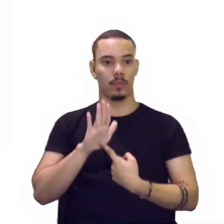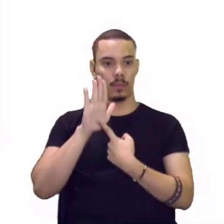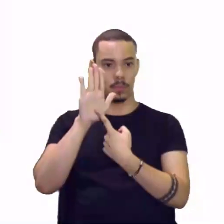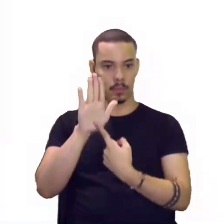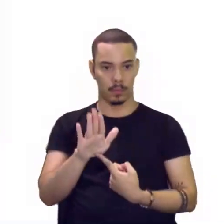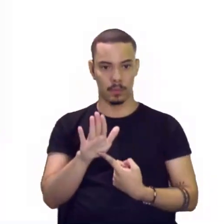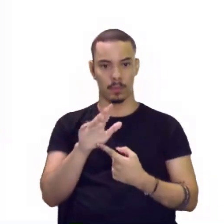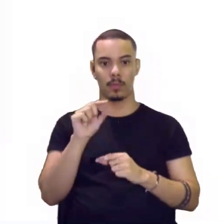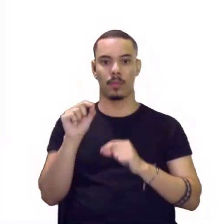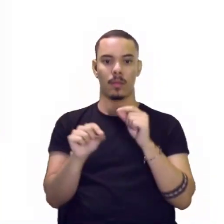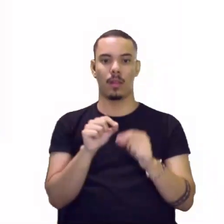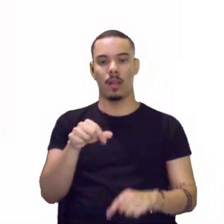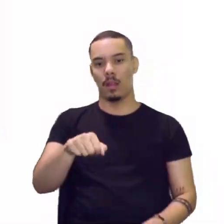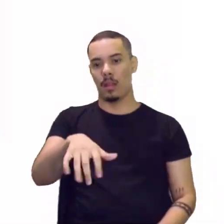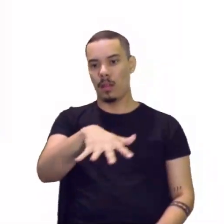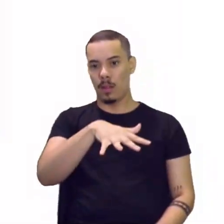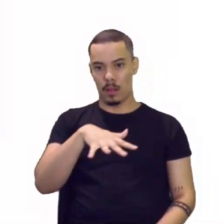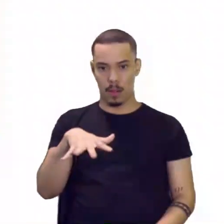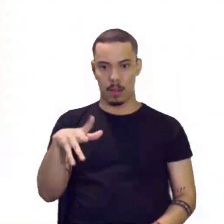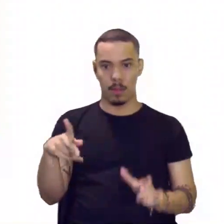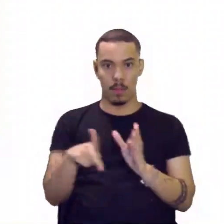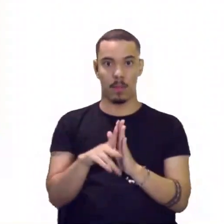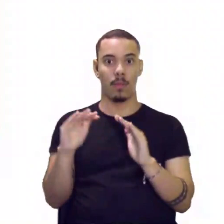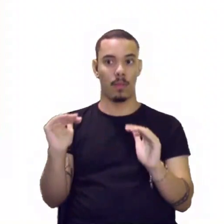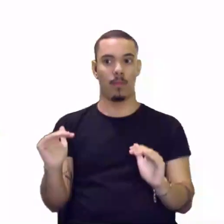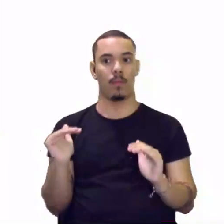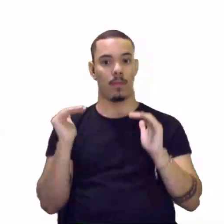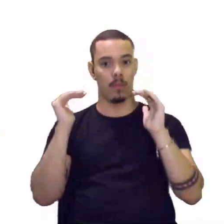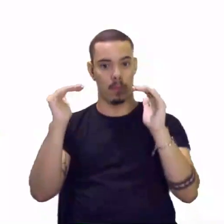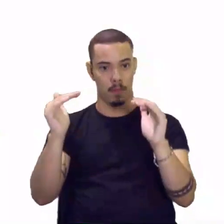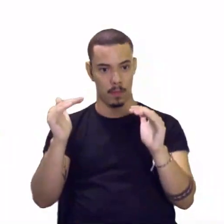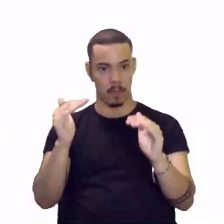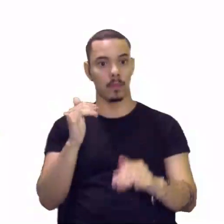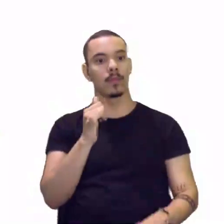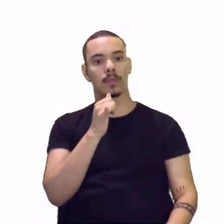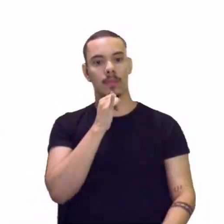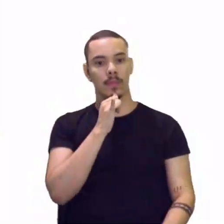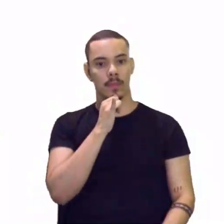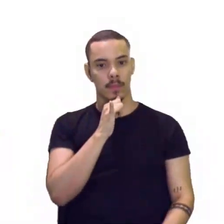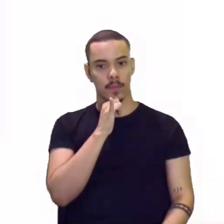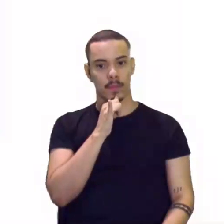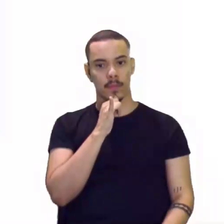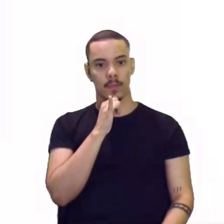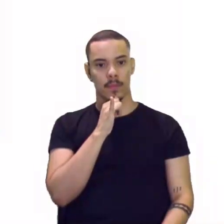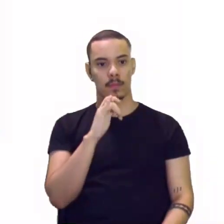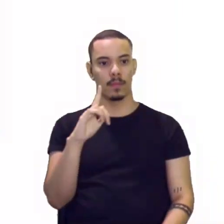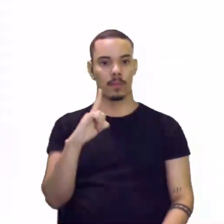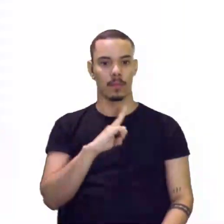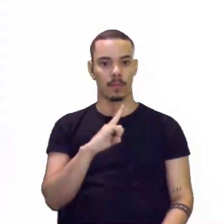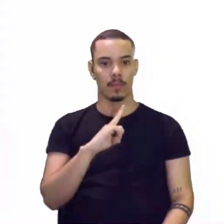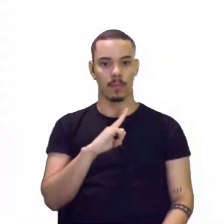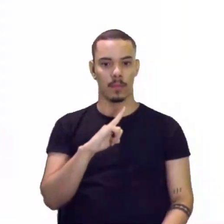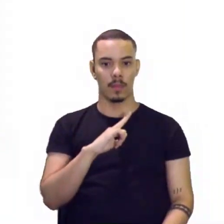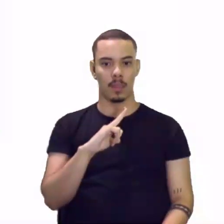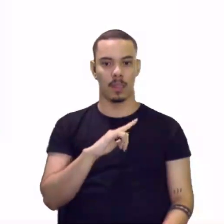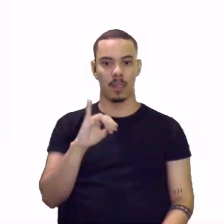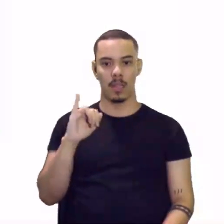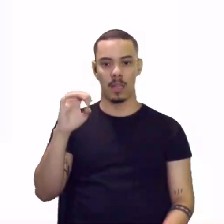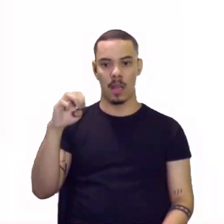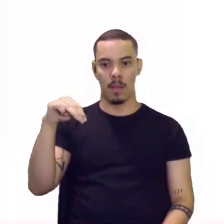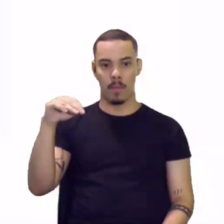áreas aproximadas de soberania, como por exemplo, entre o Iêmen e a Arábia